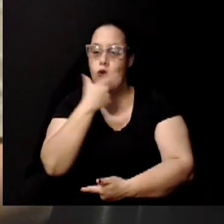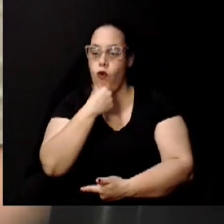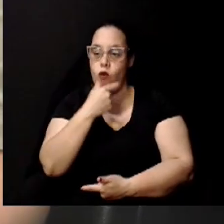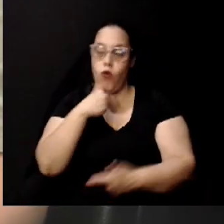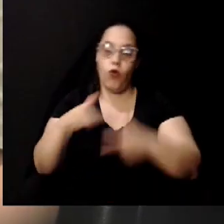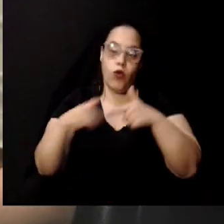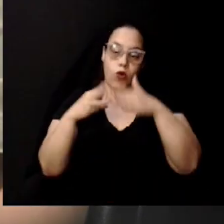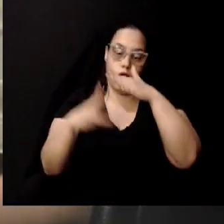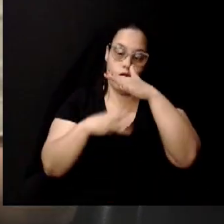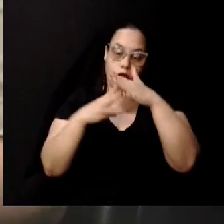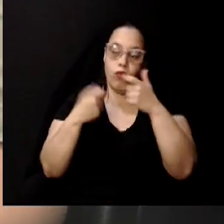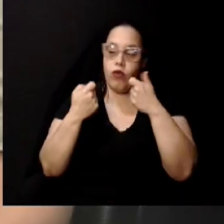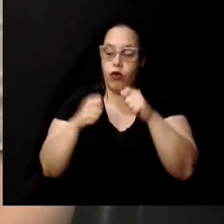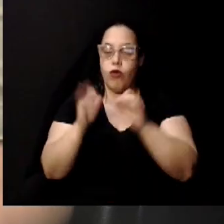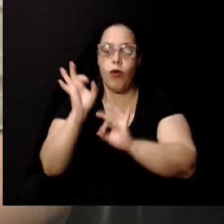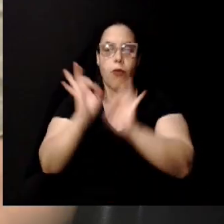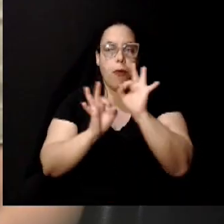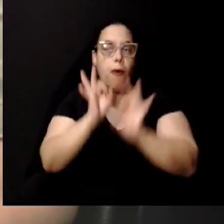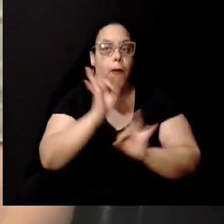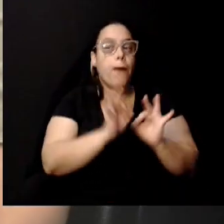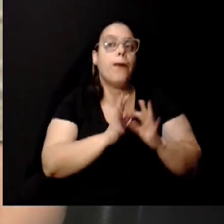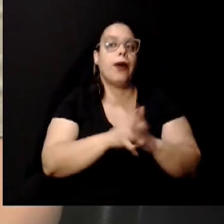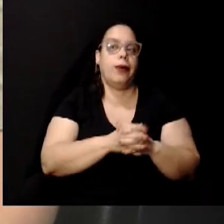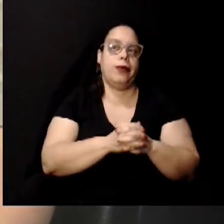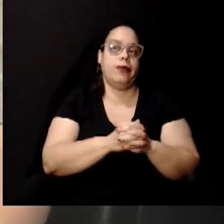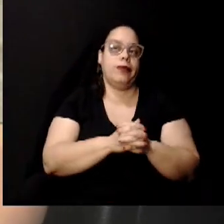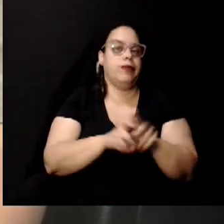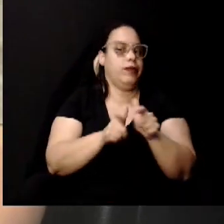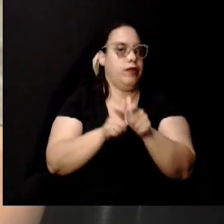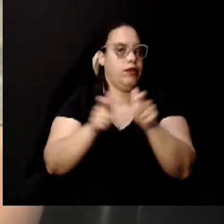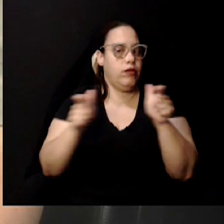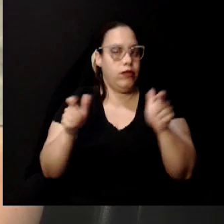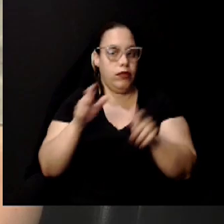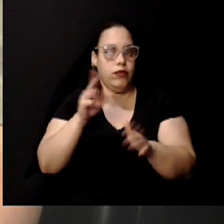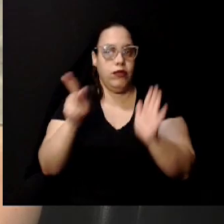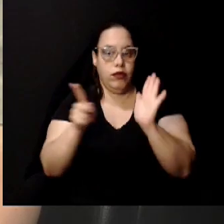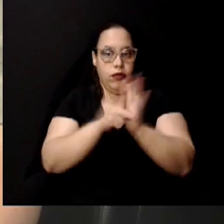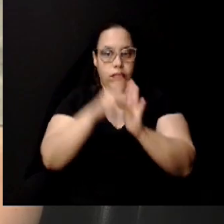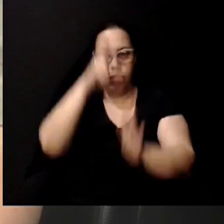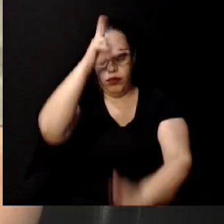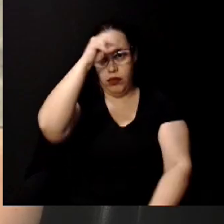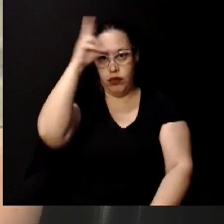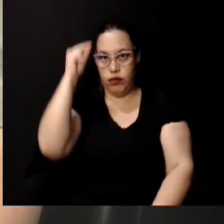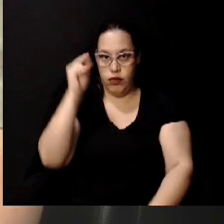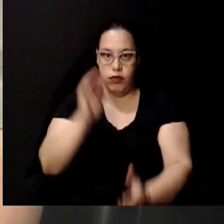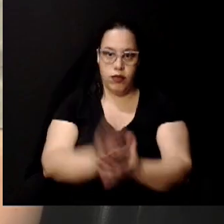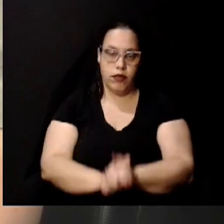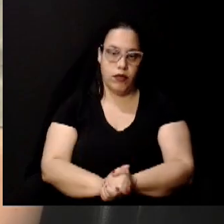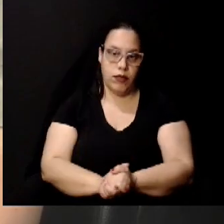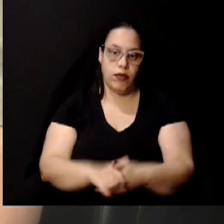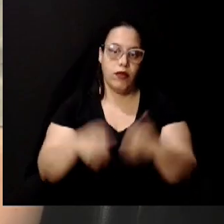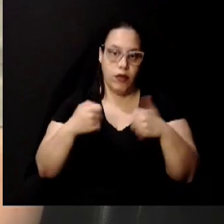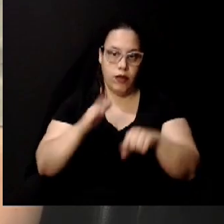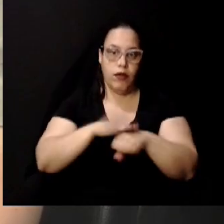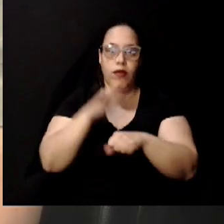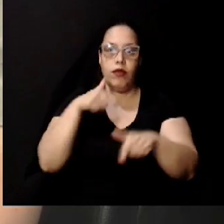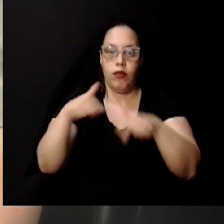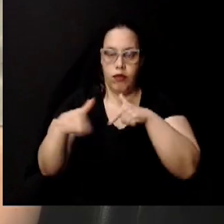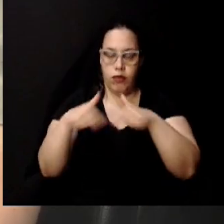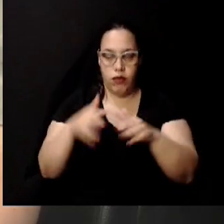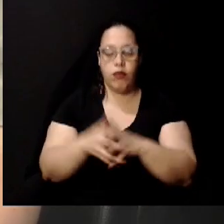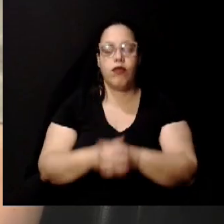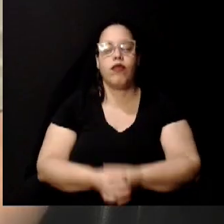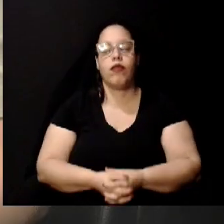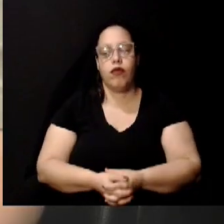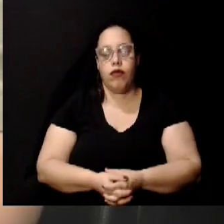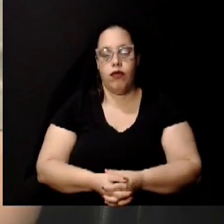um plano para ampliar o quadro próprio da prefeitura. Nós precisamos de mais trabalhadores,